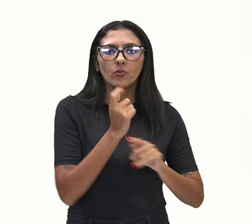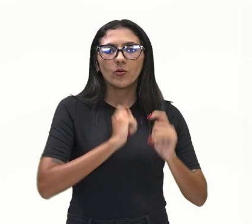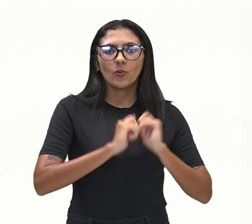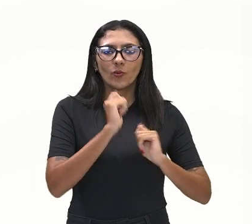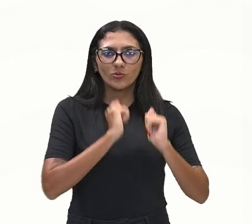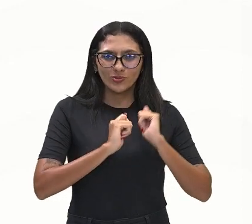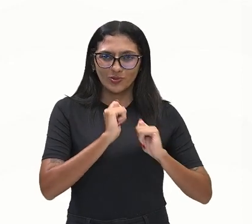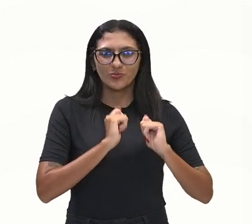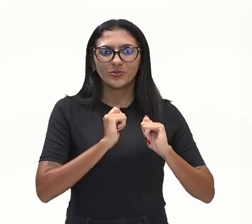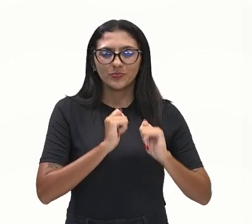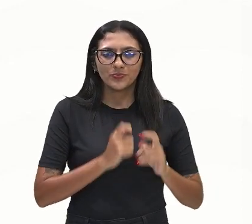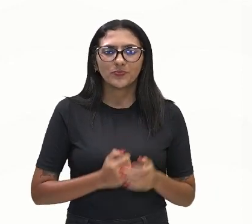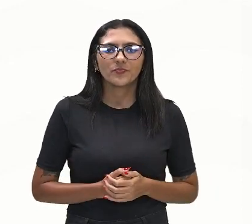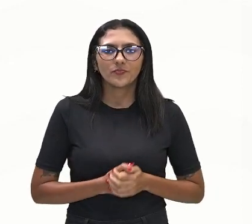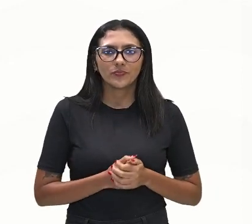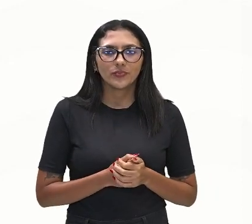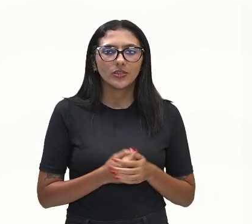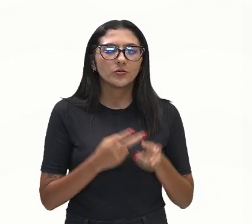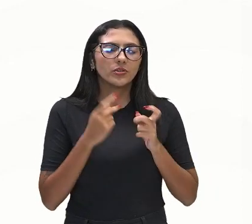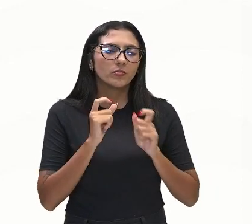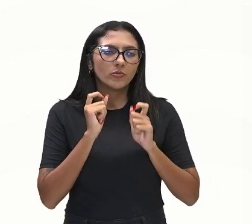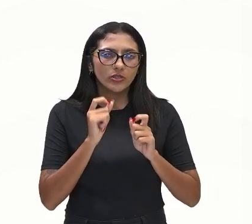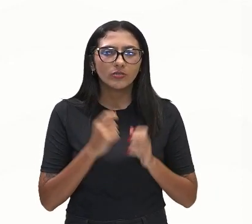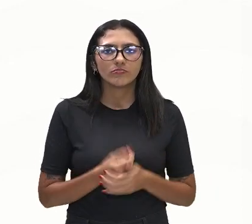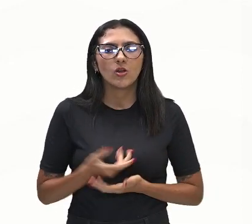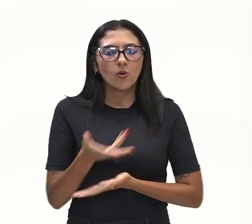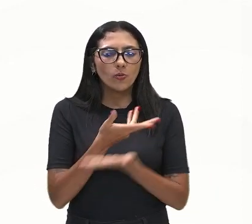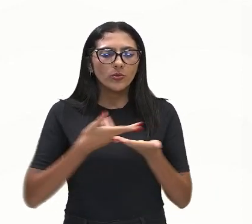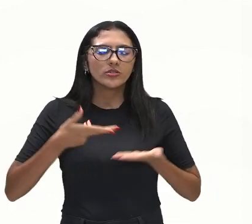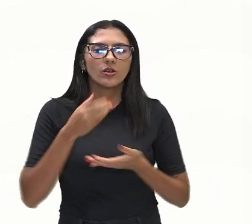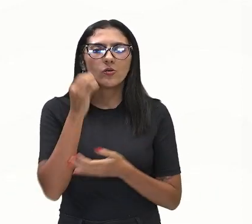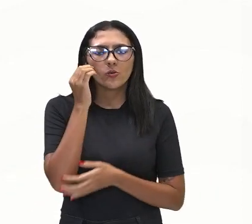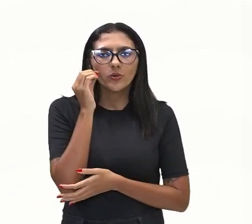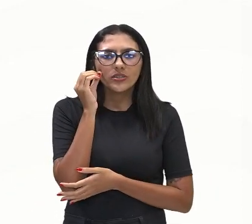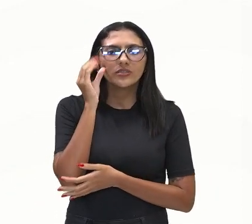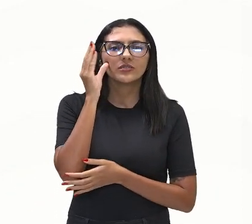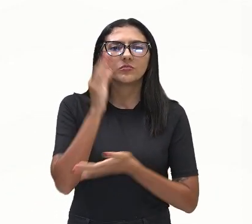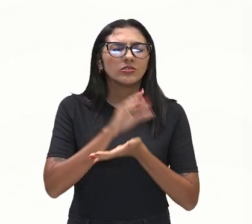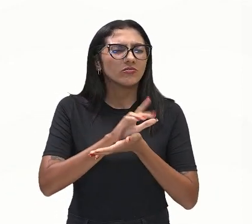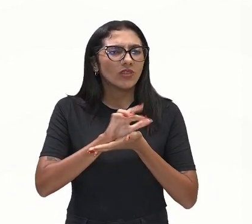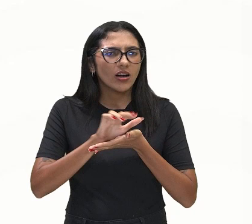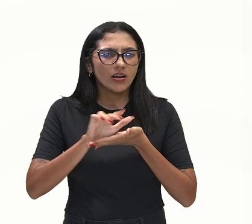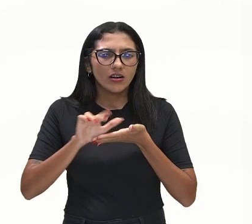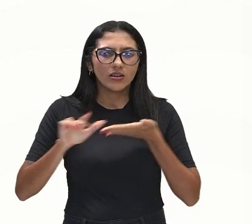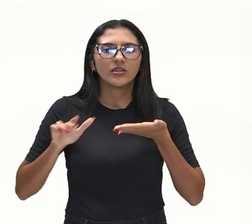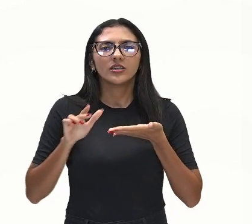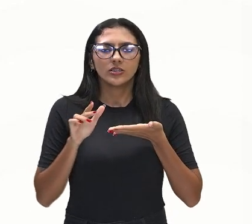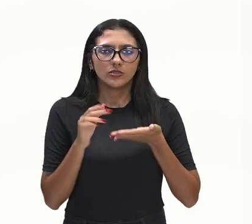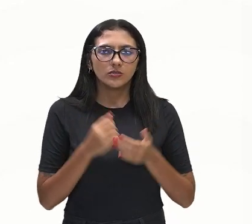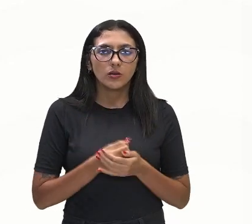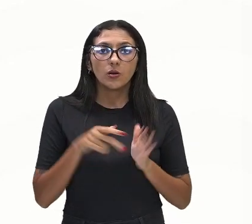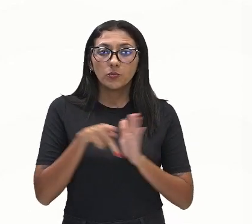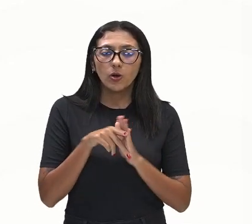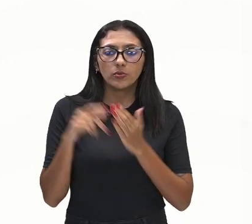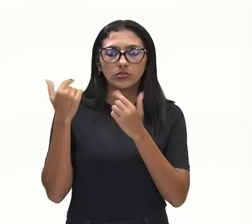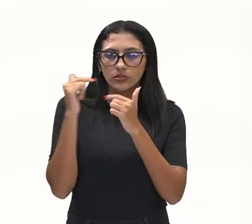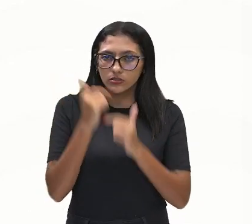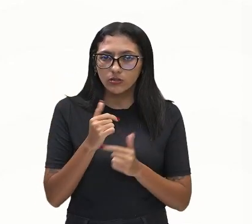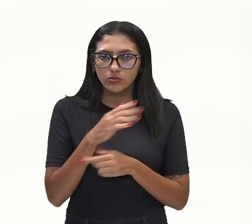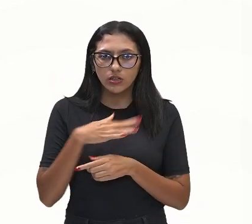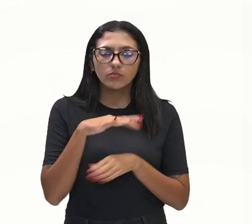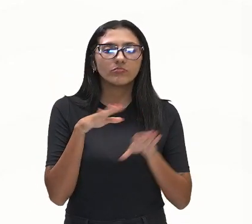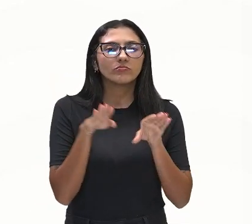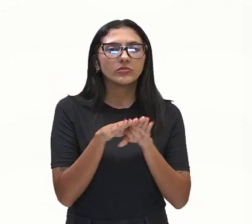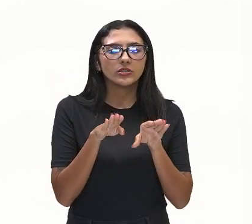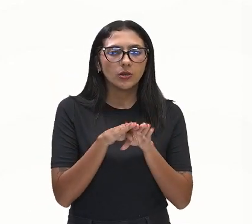que a gente verifica o compartilhamento dos conhecimentos, de hábitos e costumes de algo local para o global e, ao mesmo tempo,